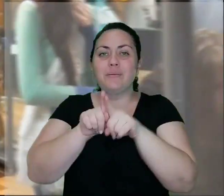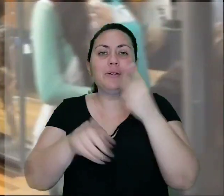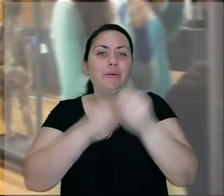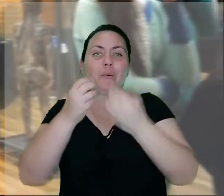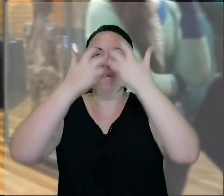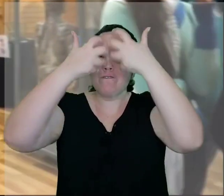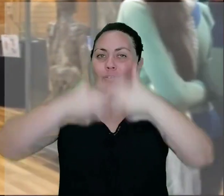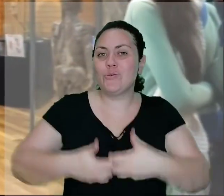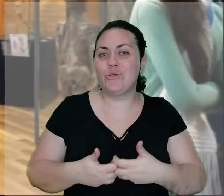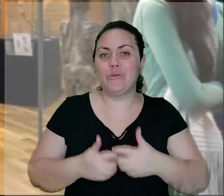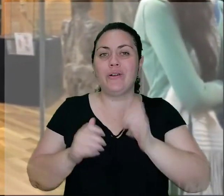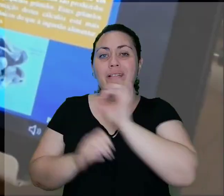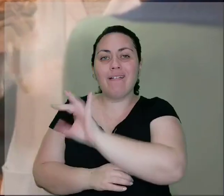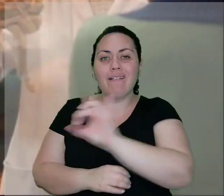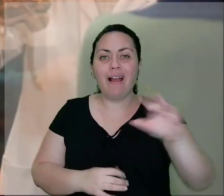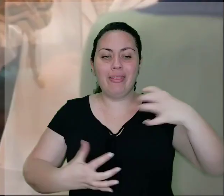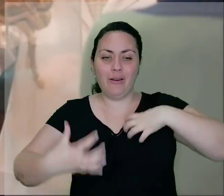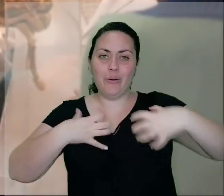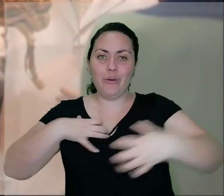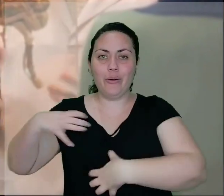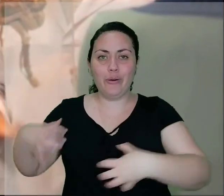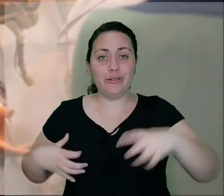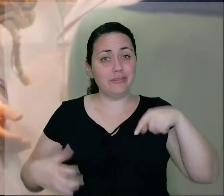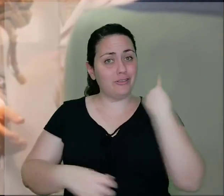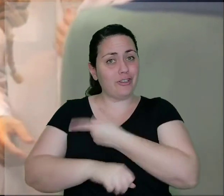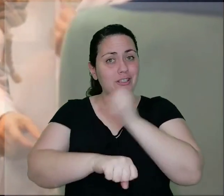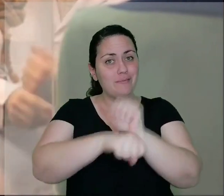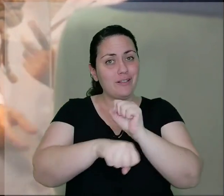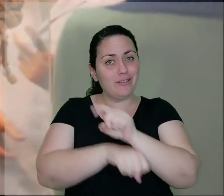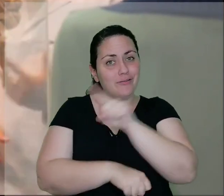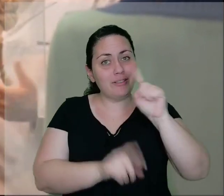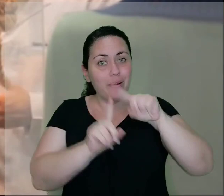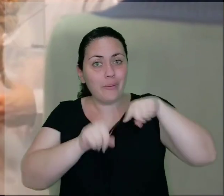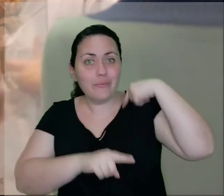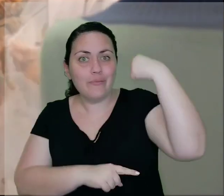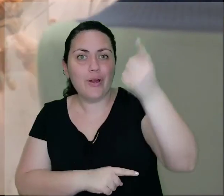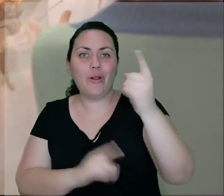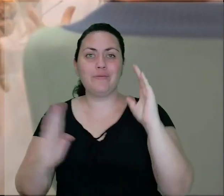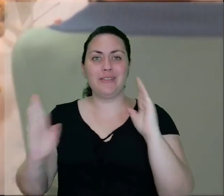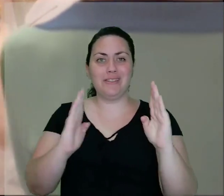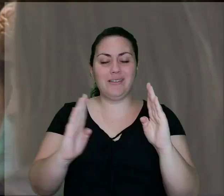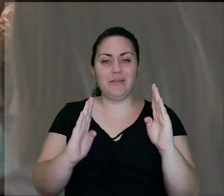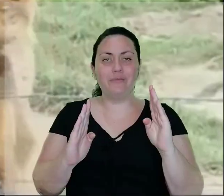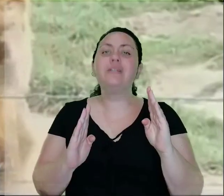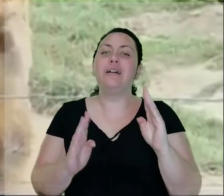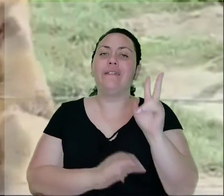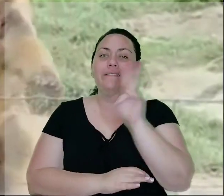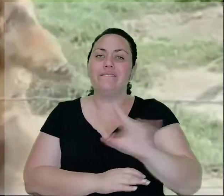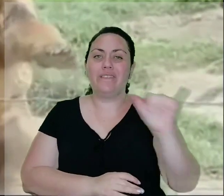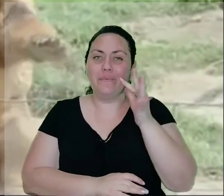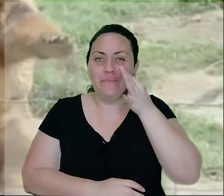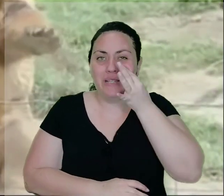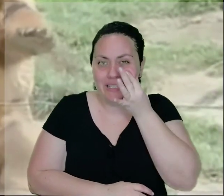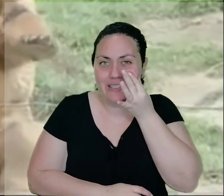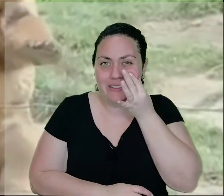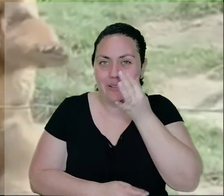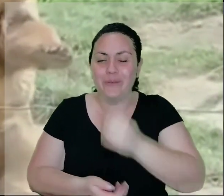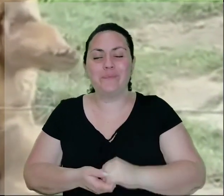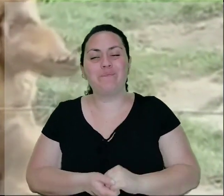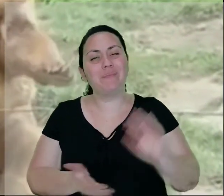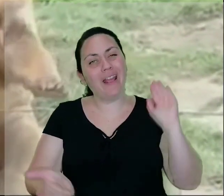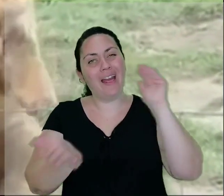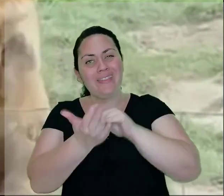órgãos. Esperamos vocês na nossa próxima edição, dessa vez de forma presencial. Até lá!